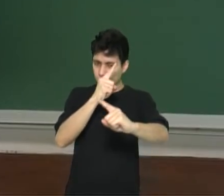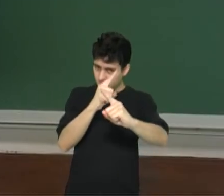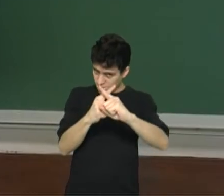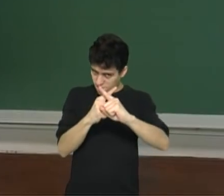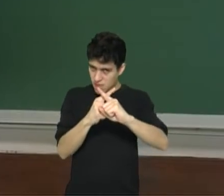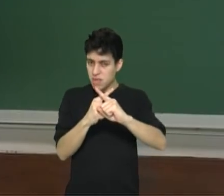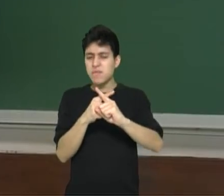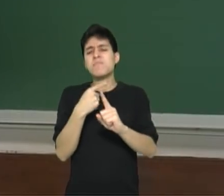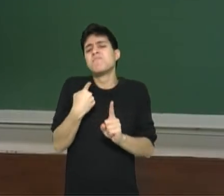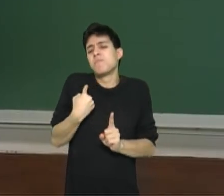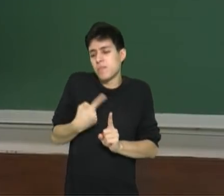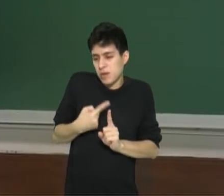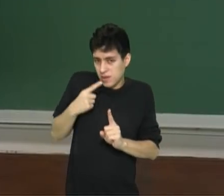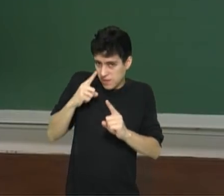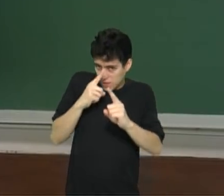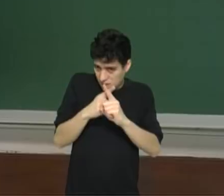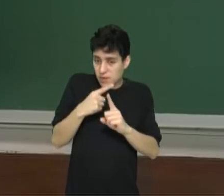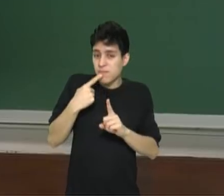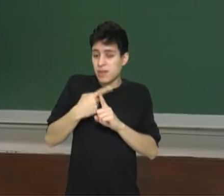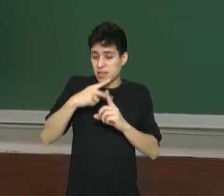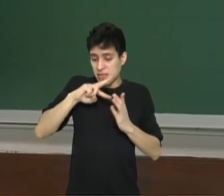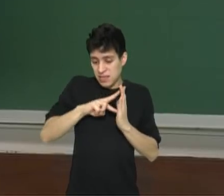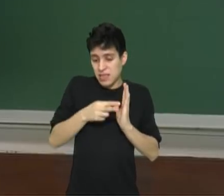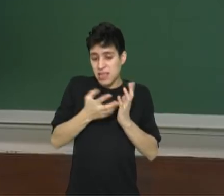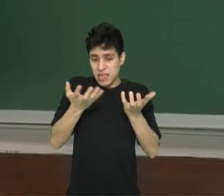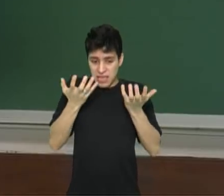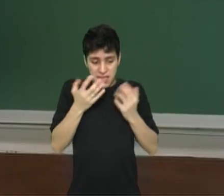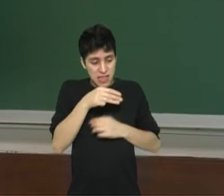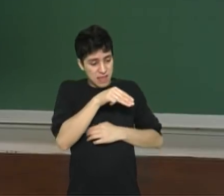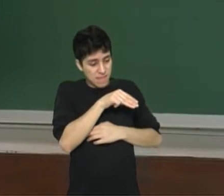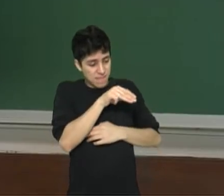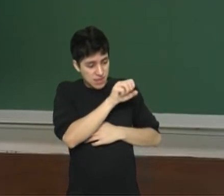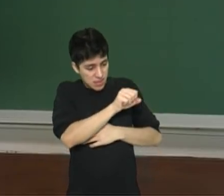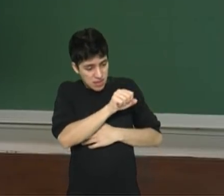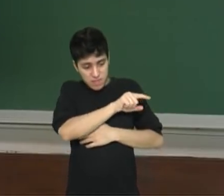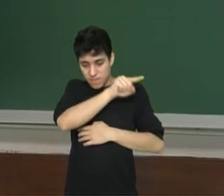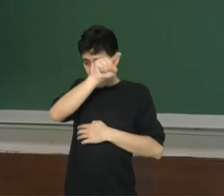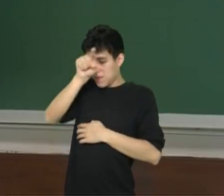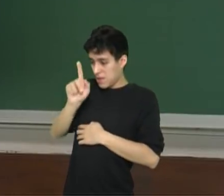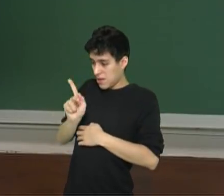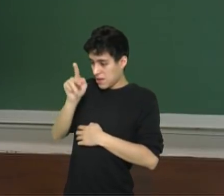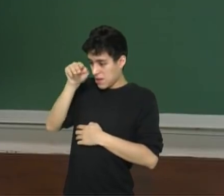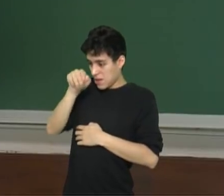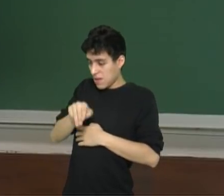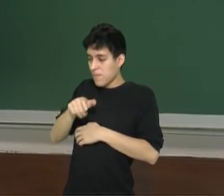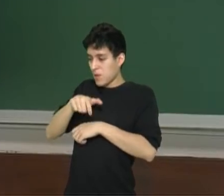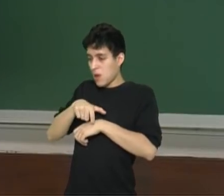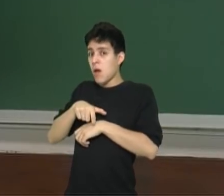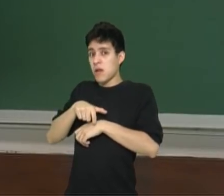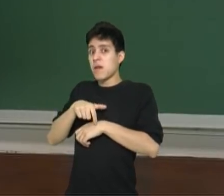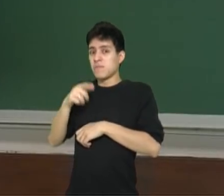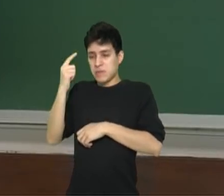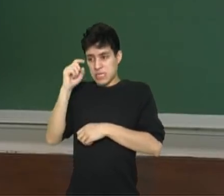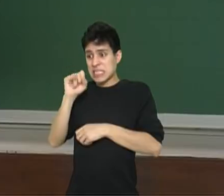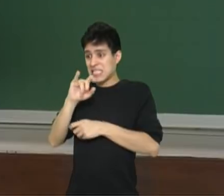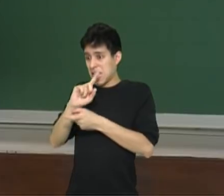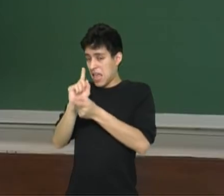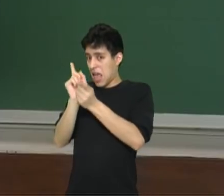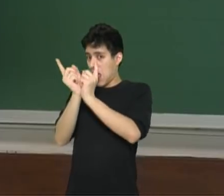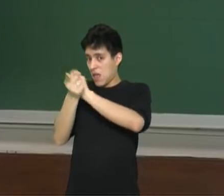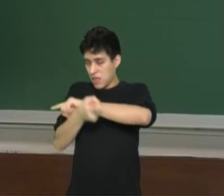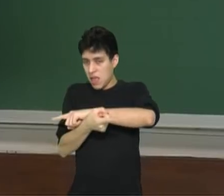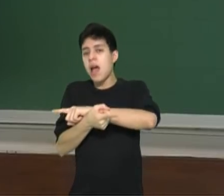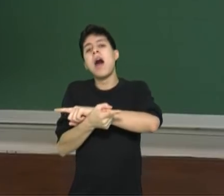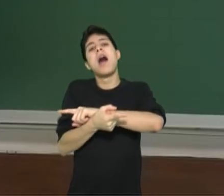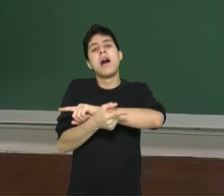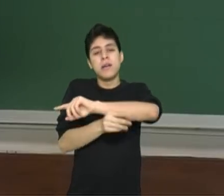Por que multiplicando? Porque a gente quer transformar de metros por segundo para quilômetro por hora. Se fosse o contrário,